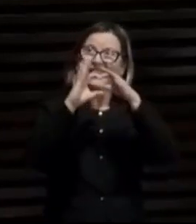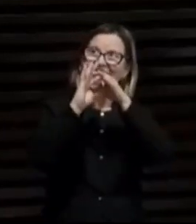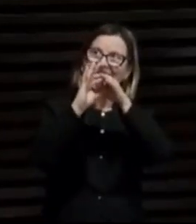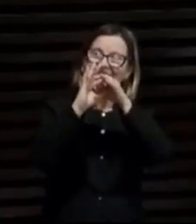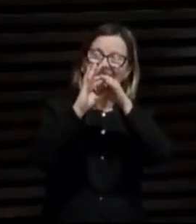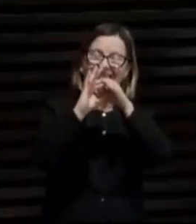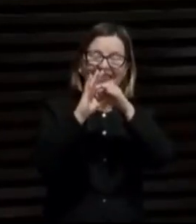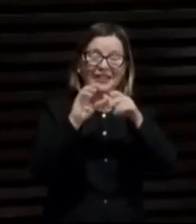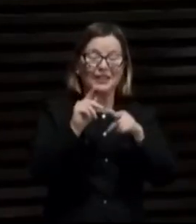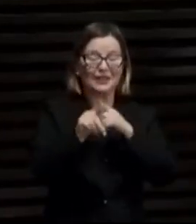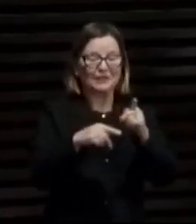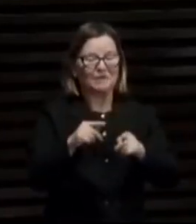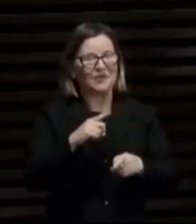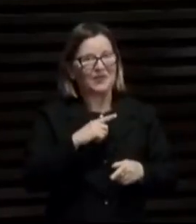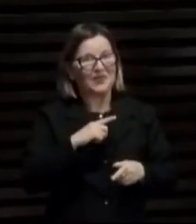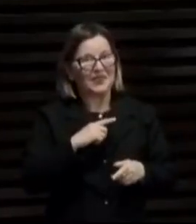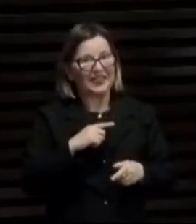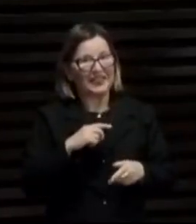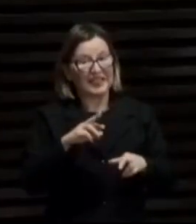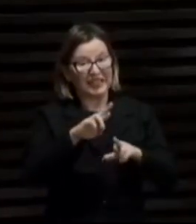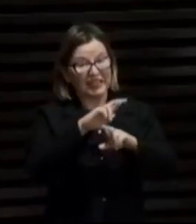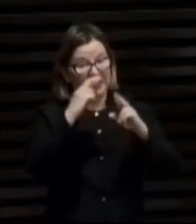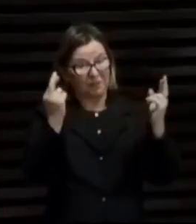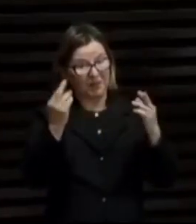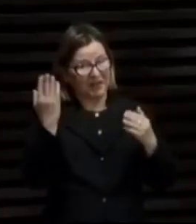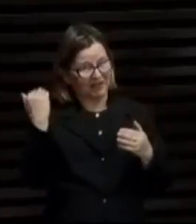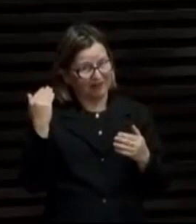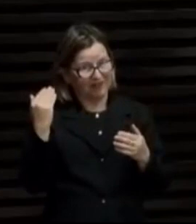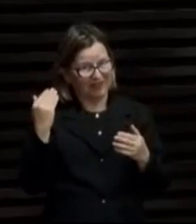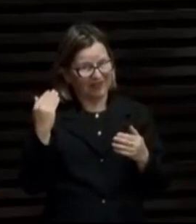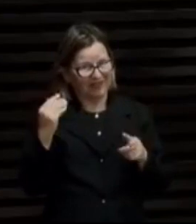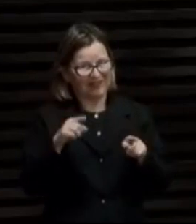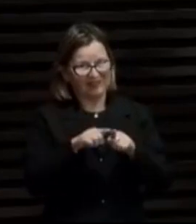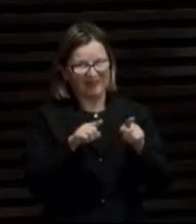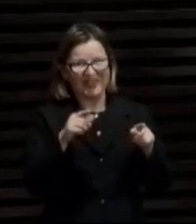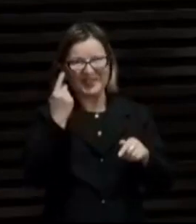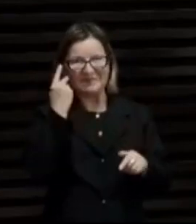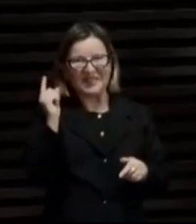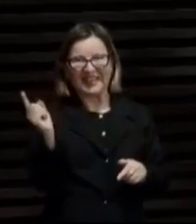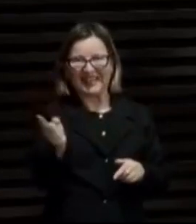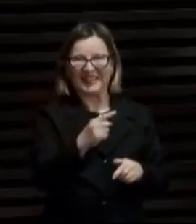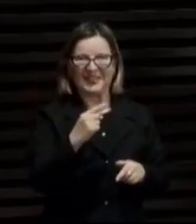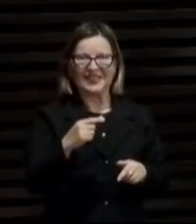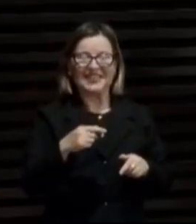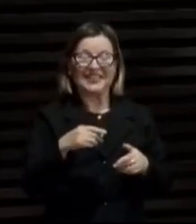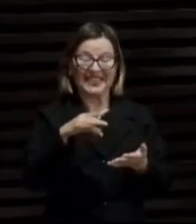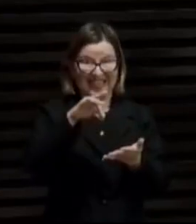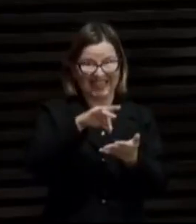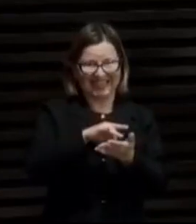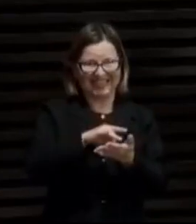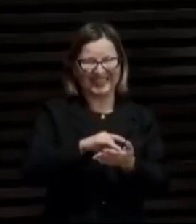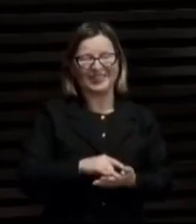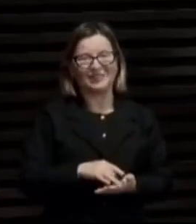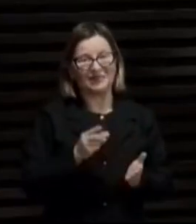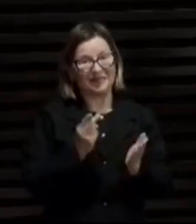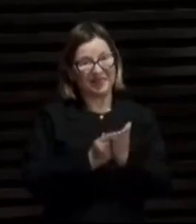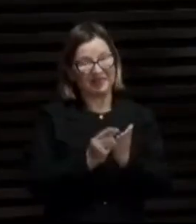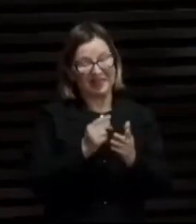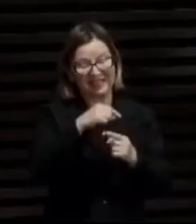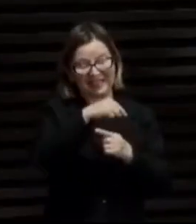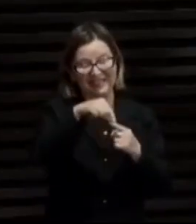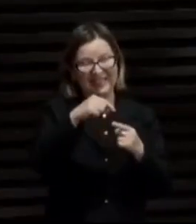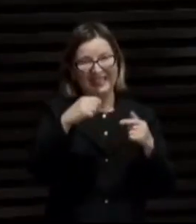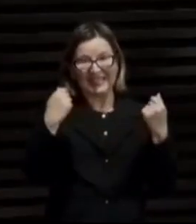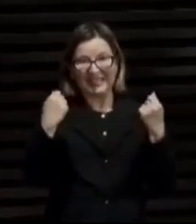tinham esperança, hoje é realidade para nós. A mesma santidade necessária